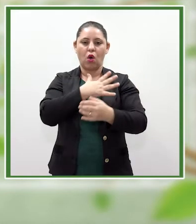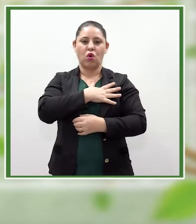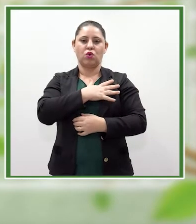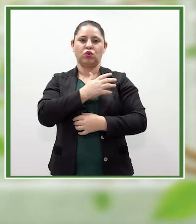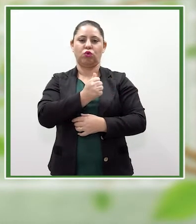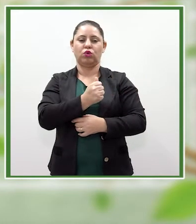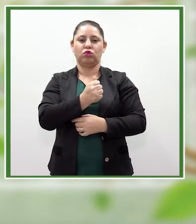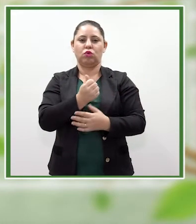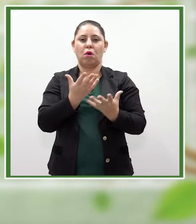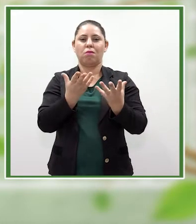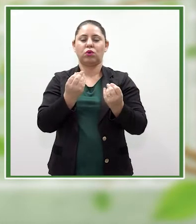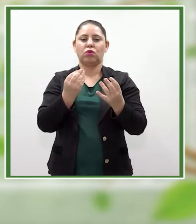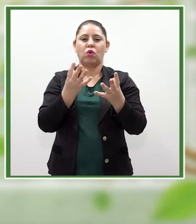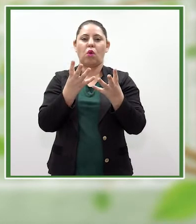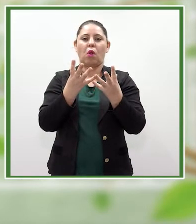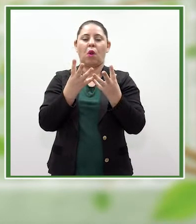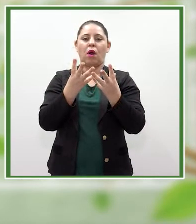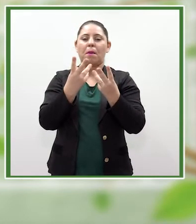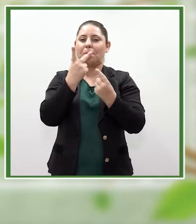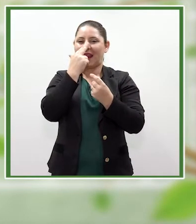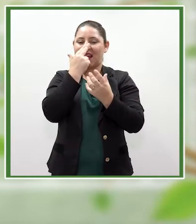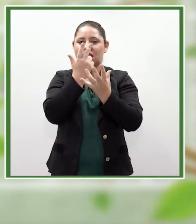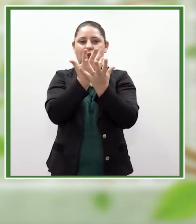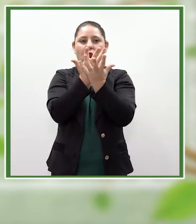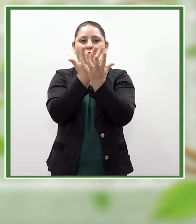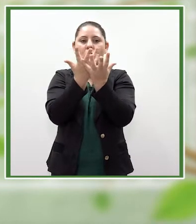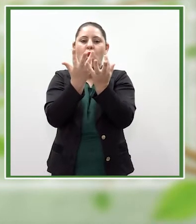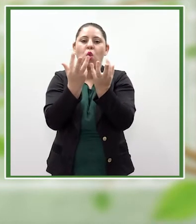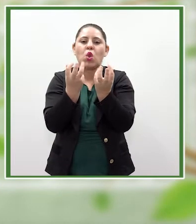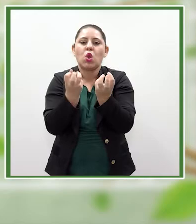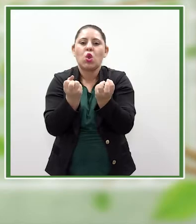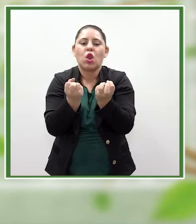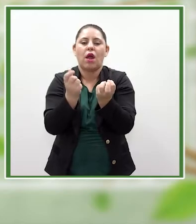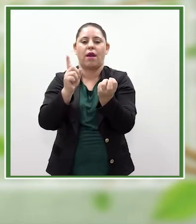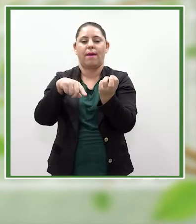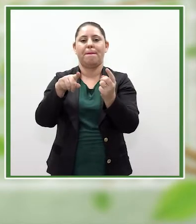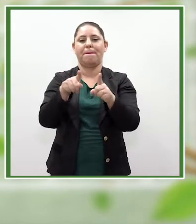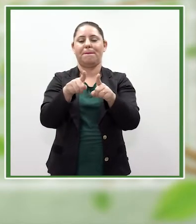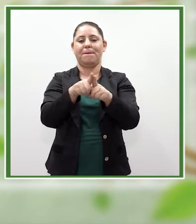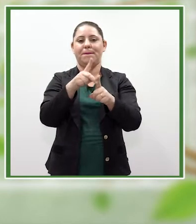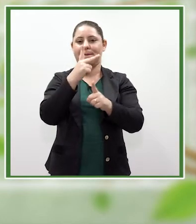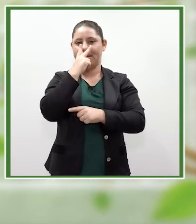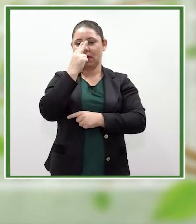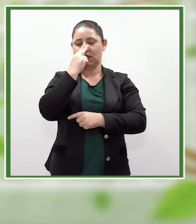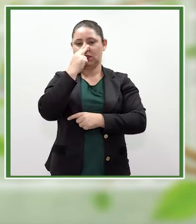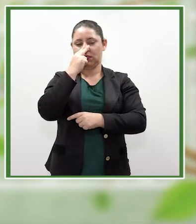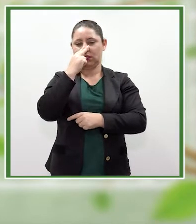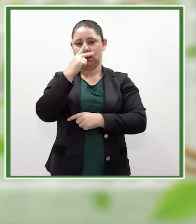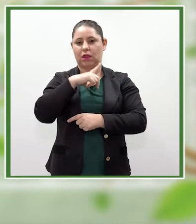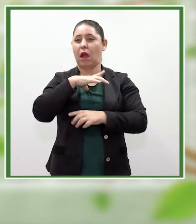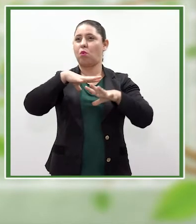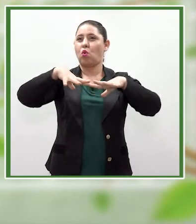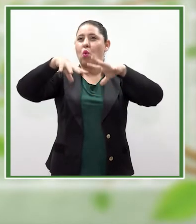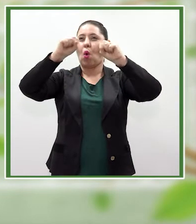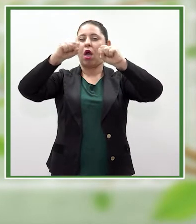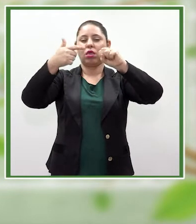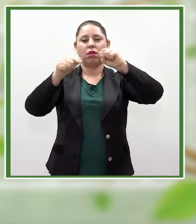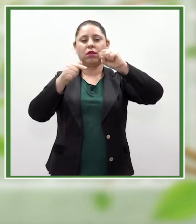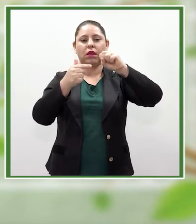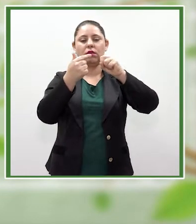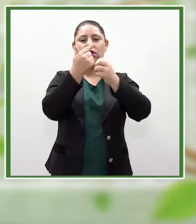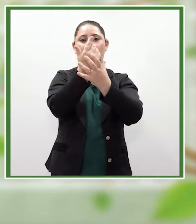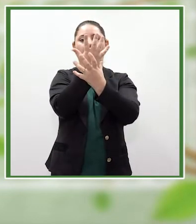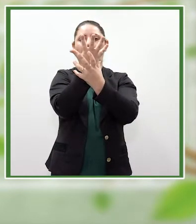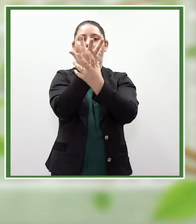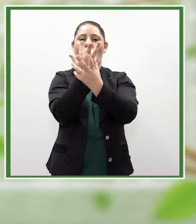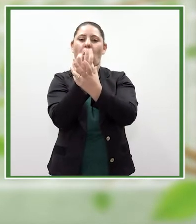iniciativas ou tecnologias de produção relacionadas à integração lavoura-pecuária, que permitem então pastos produtivos